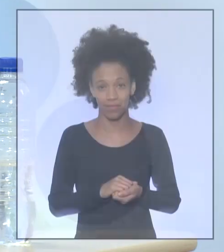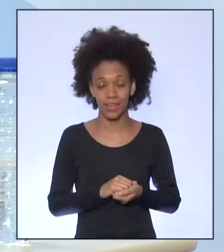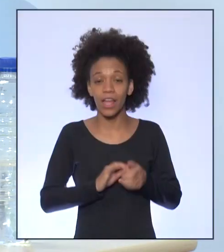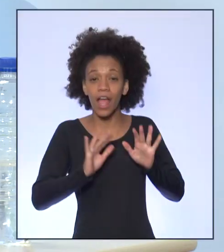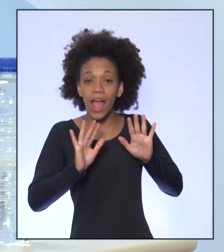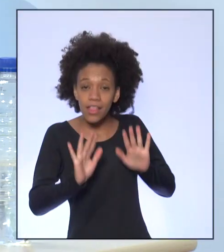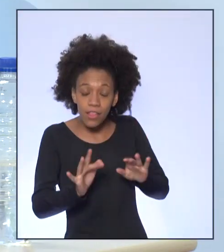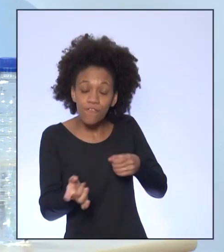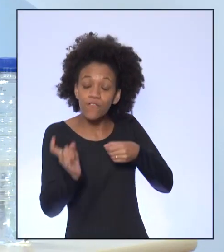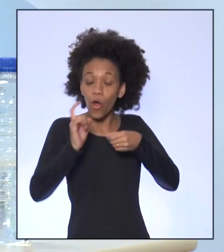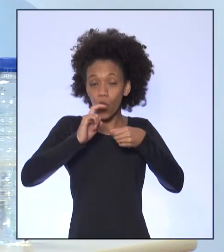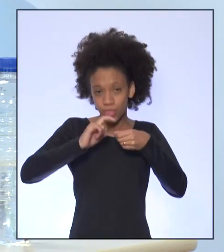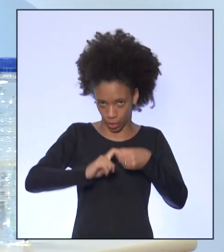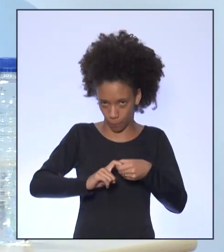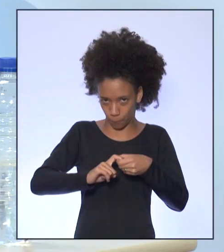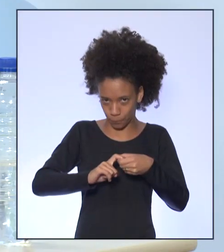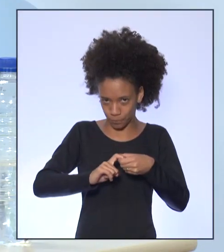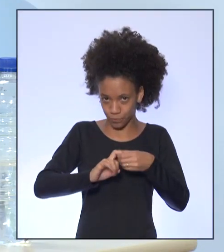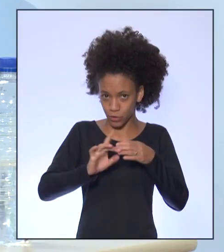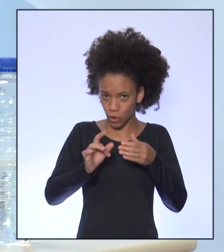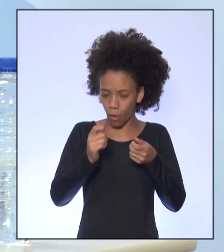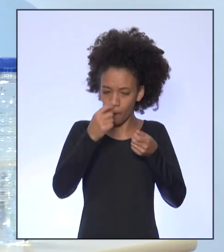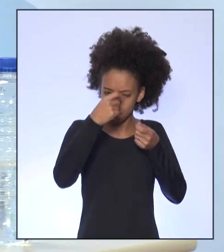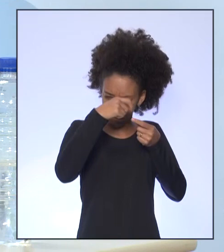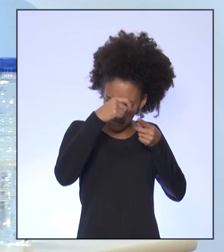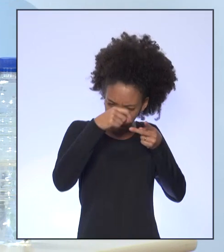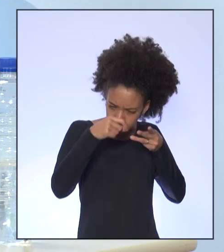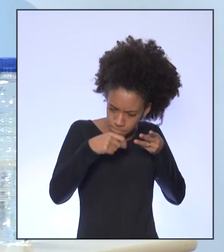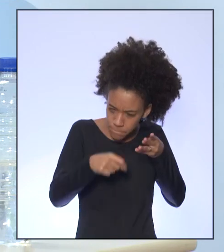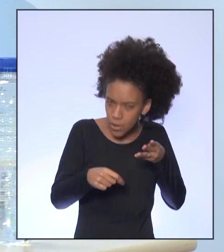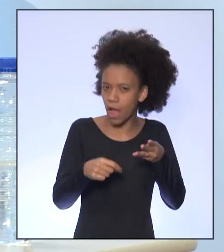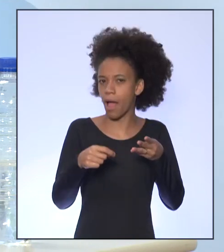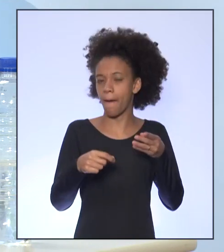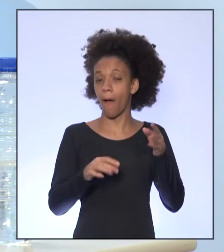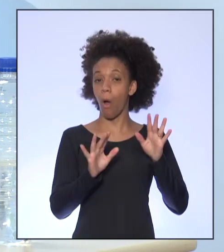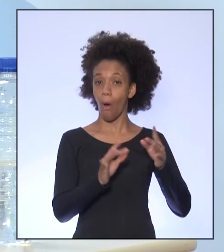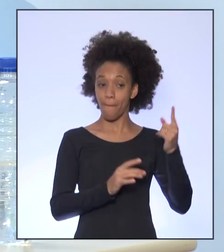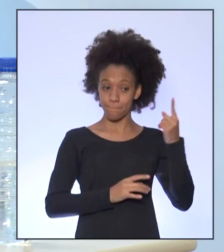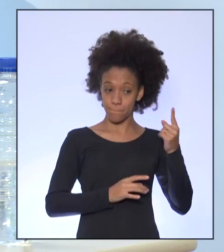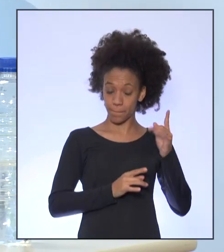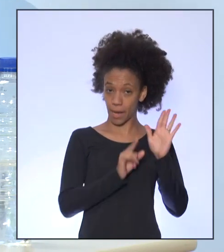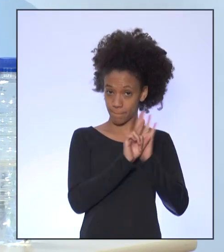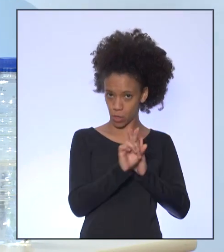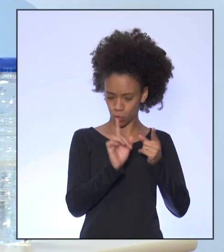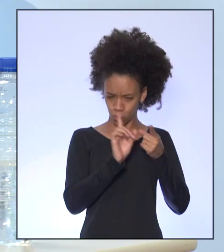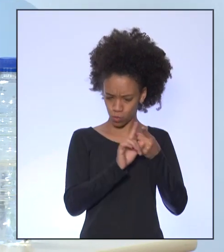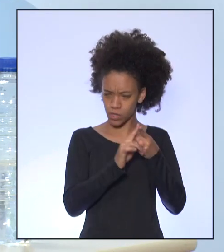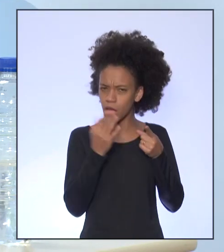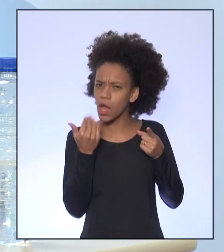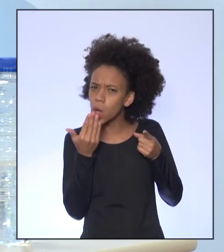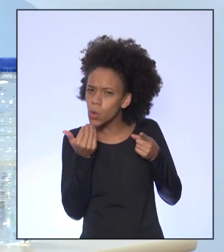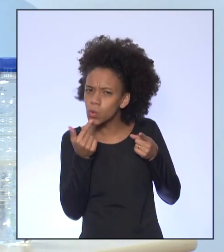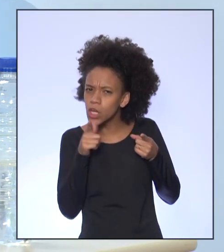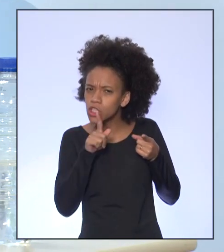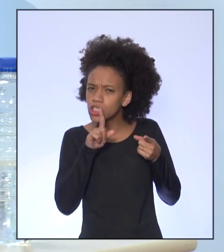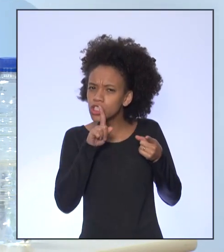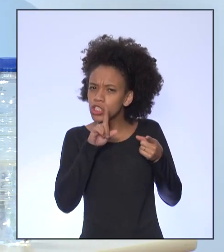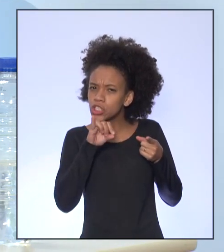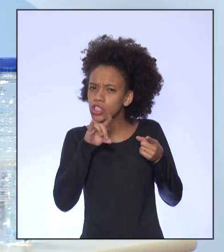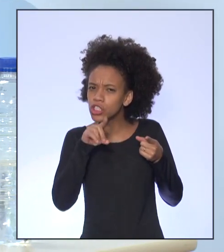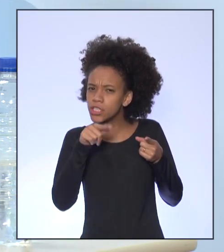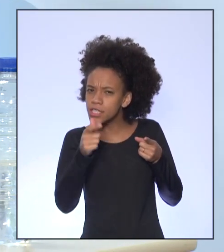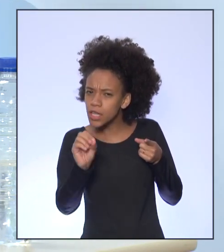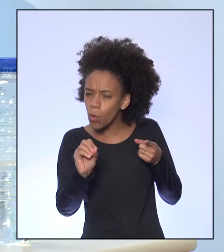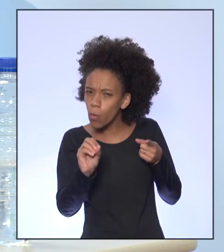Pessoal, voltando aqui. Então, a gente vai fazer a correção dessa primeira atividade. Então, a nossa primeira pergunta ali era se a digestão dos alimentos era